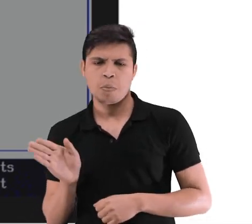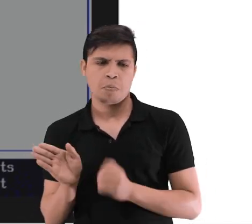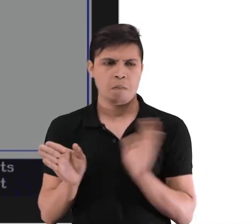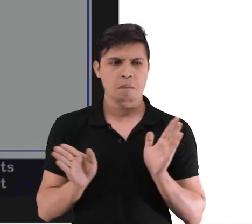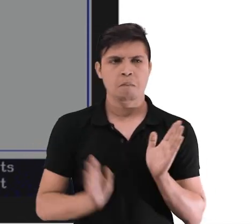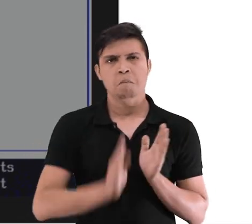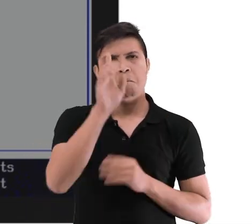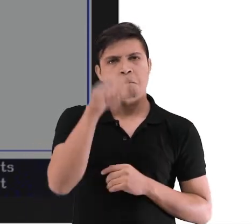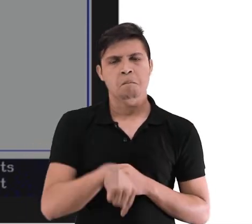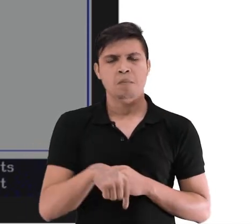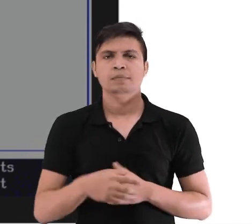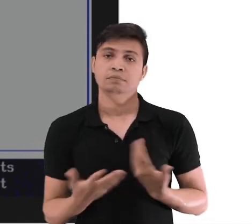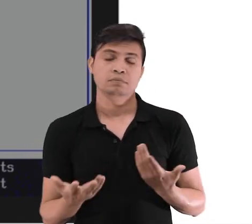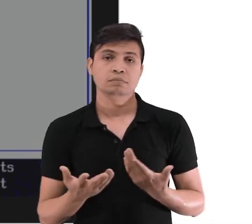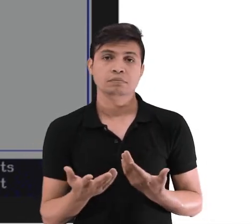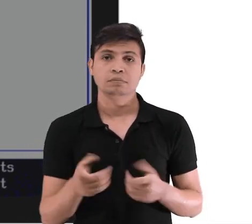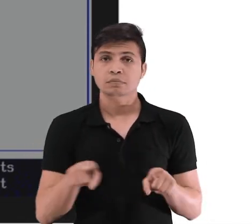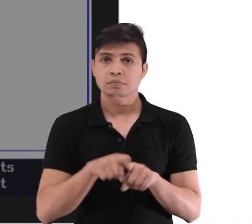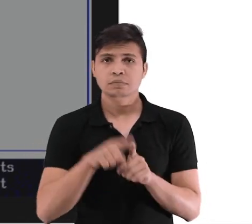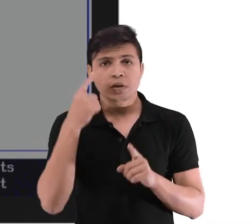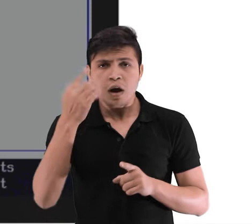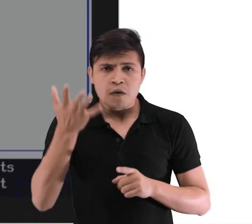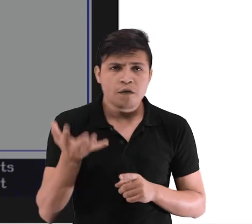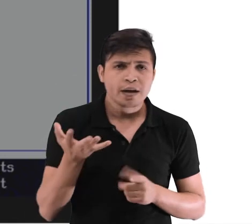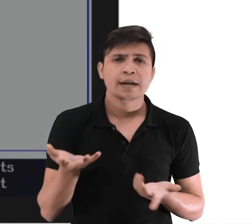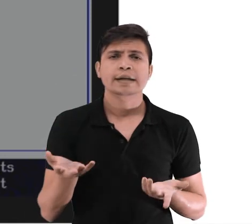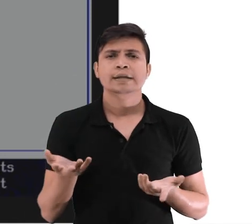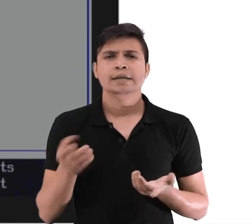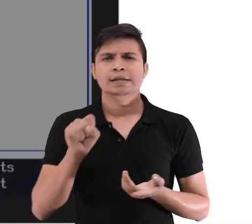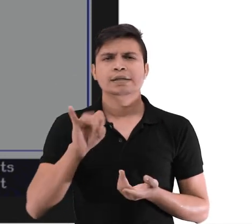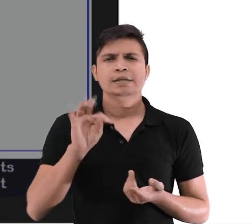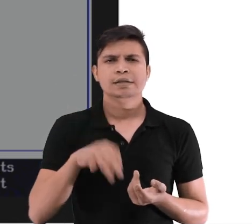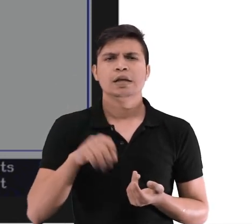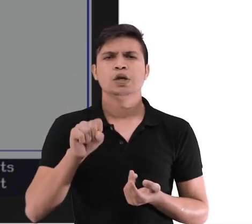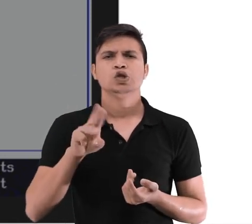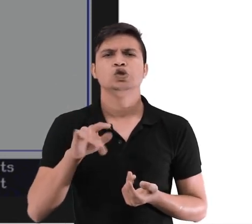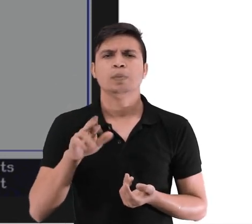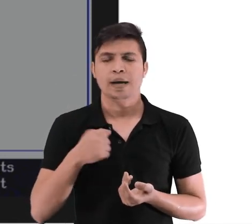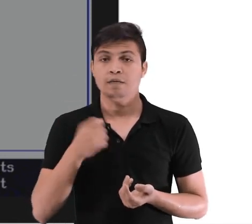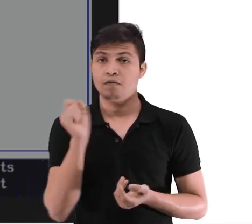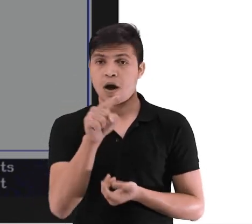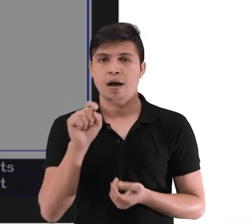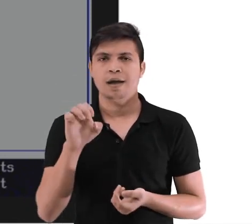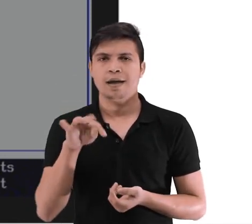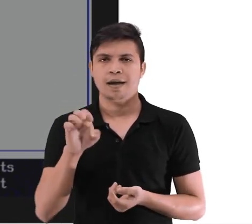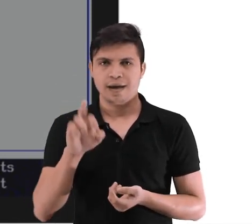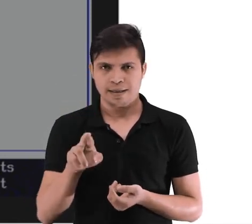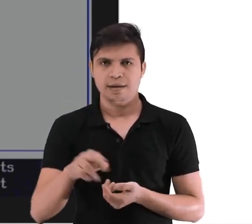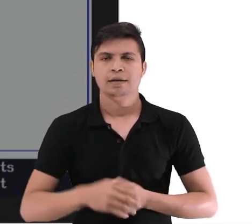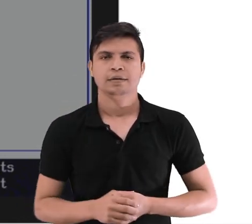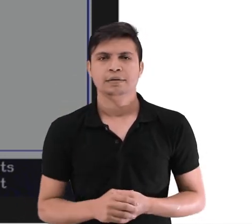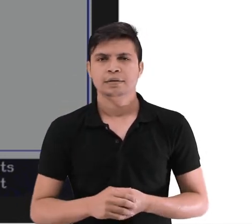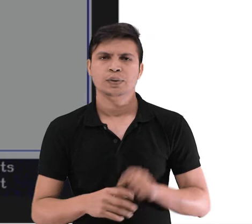direita. E eu quero ver esse System Summary. Eu vou clicar Enter. O que